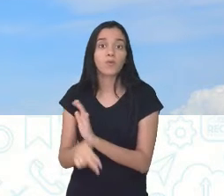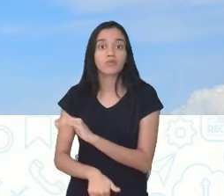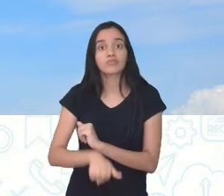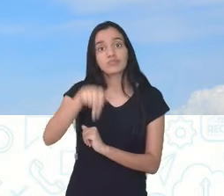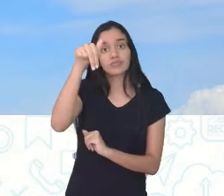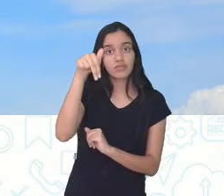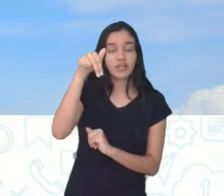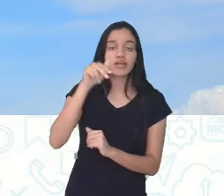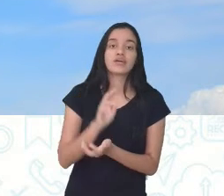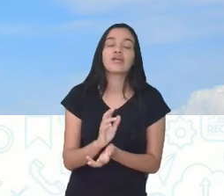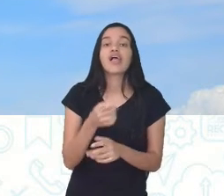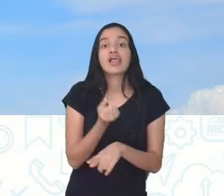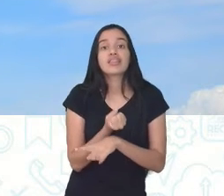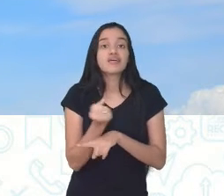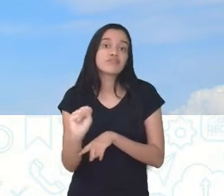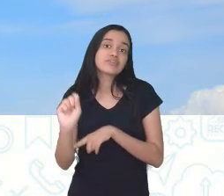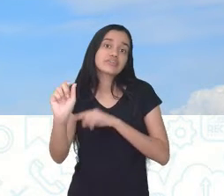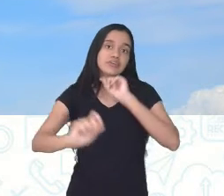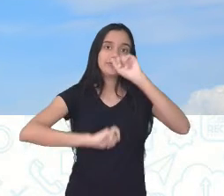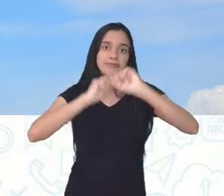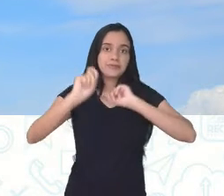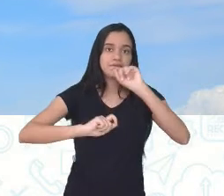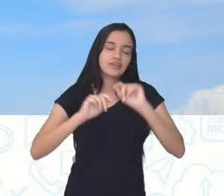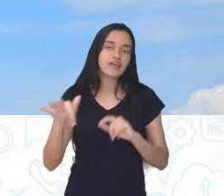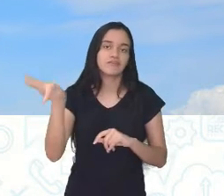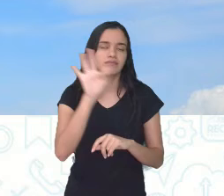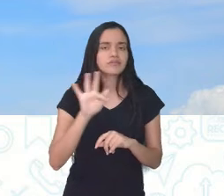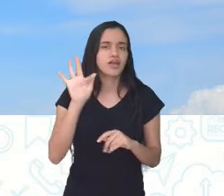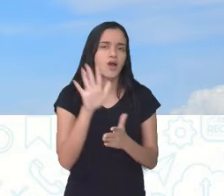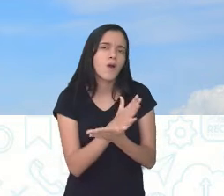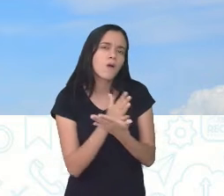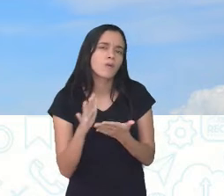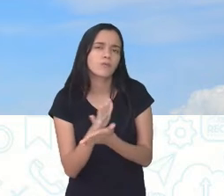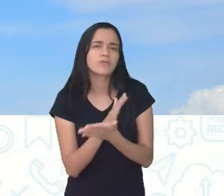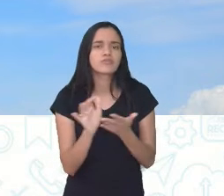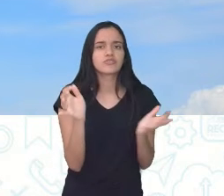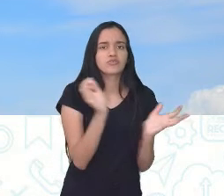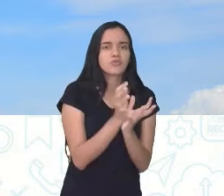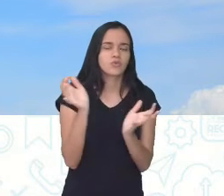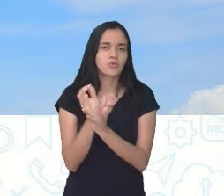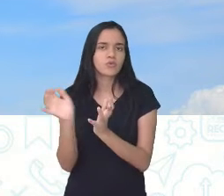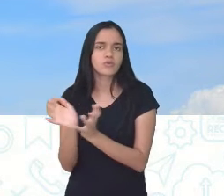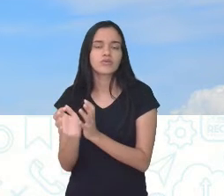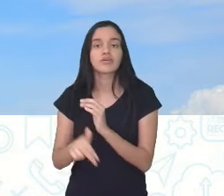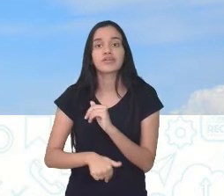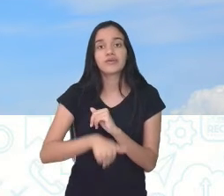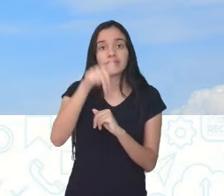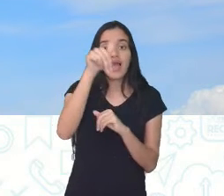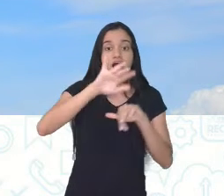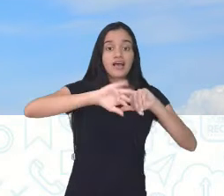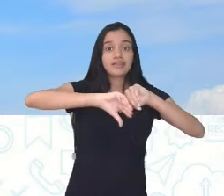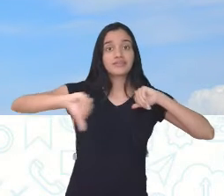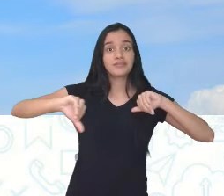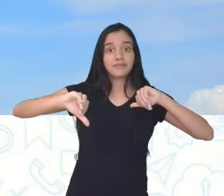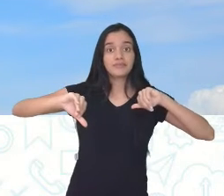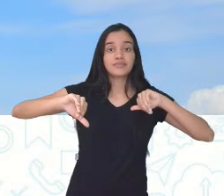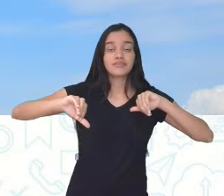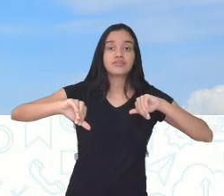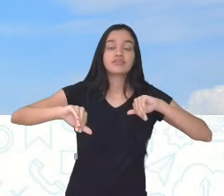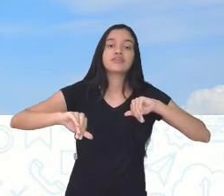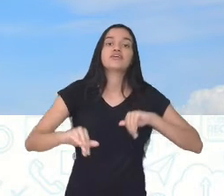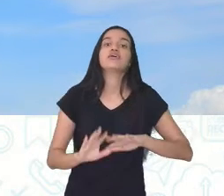Nordeste defendiam a federação de algumas províncias do Nordeste, a separação desta do